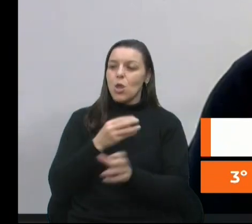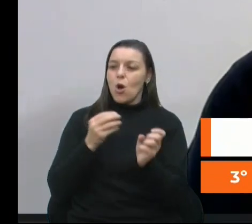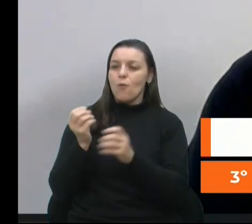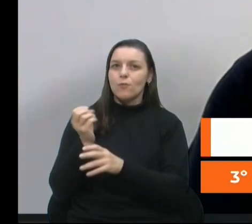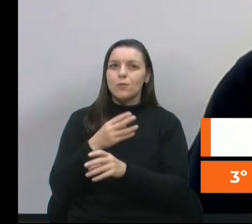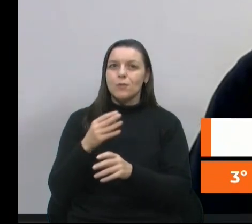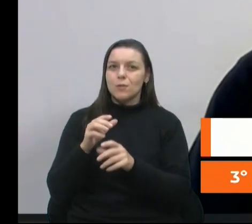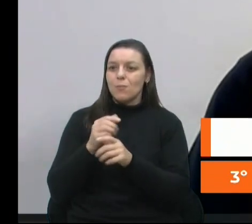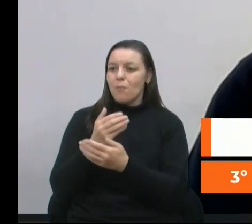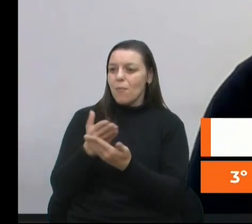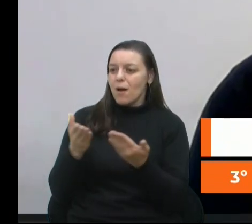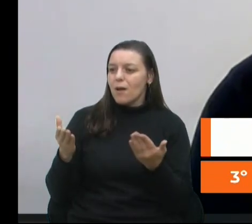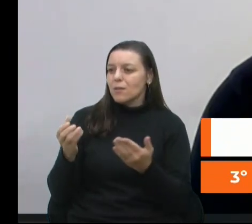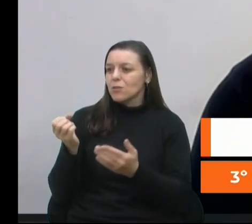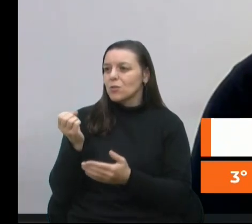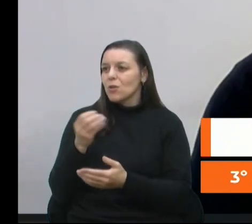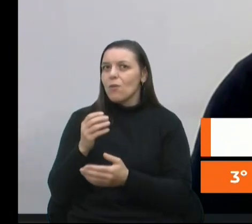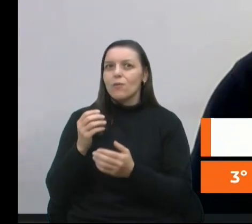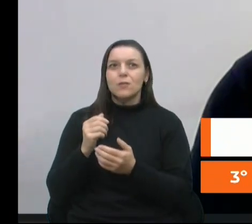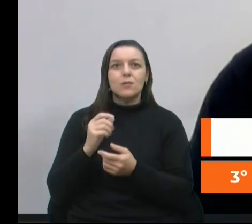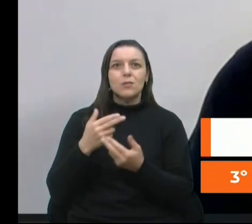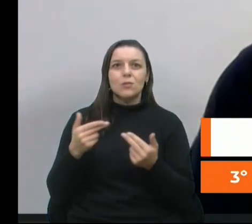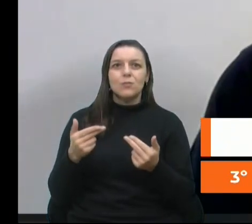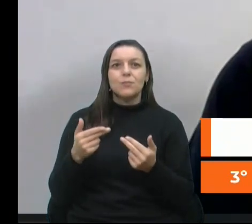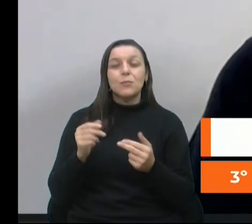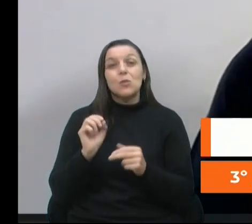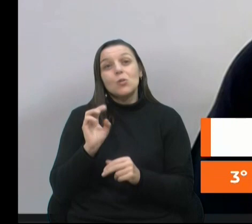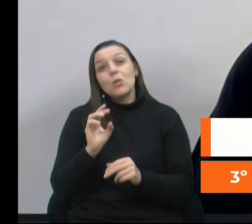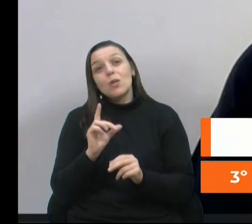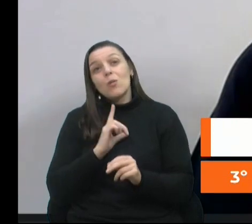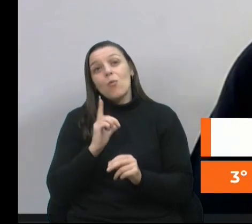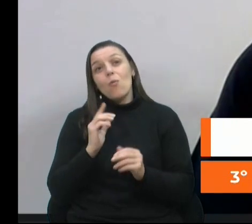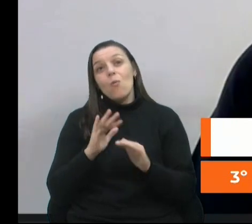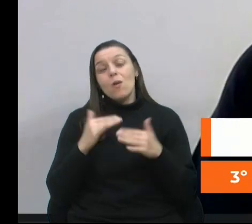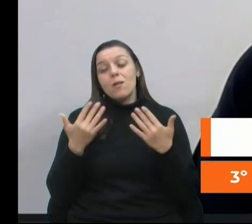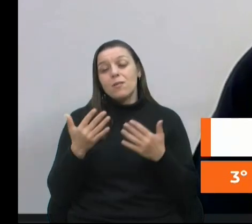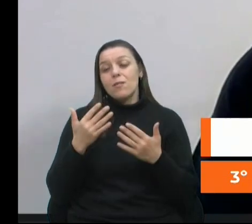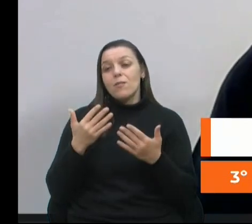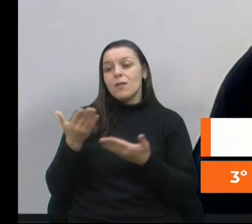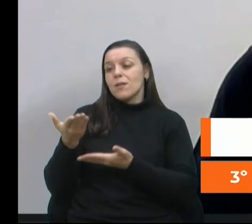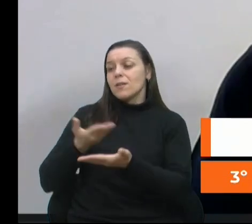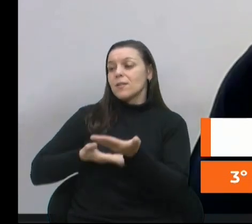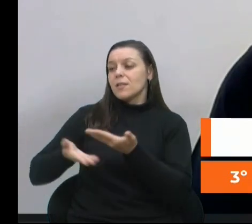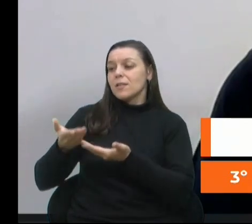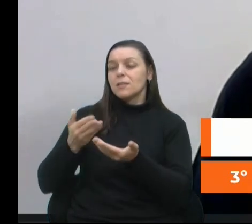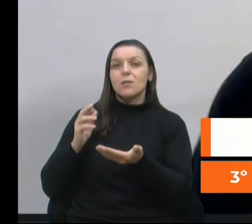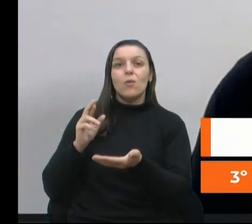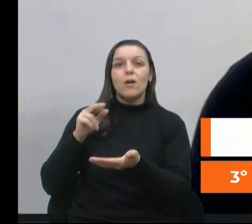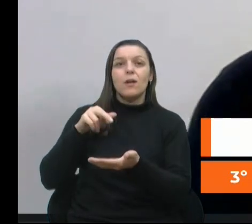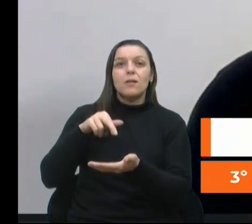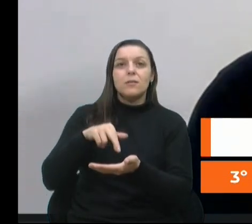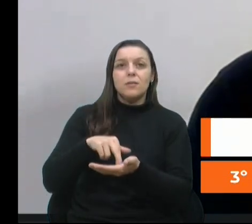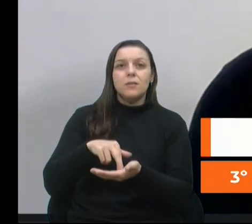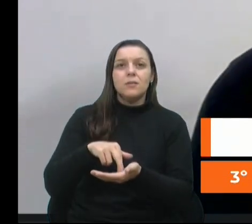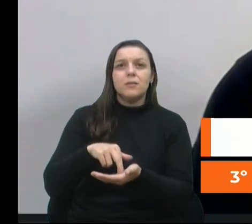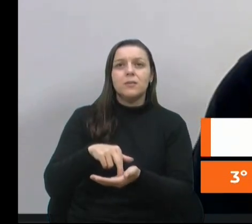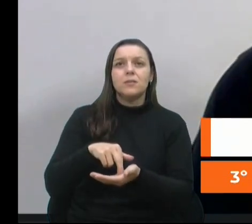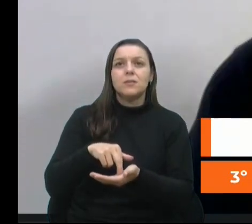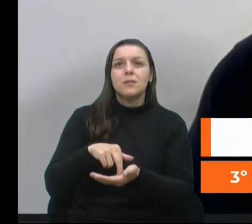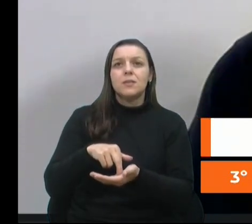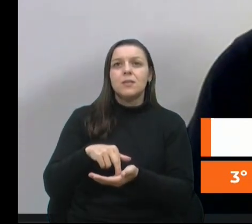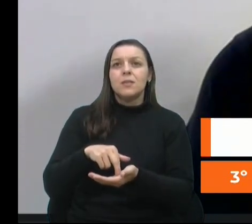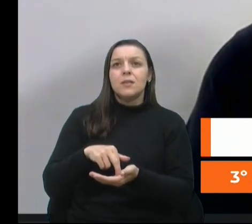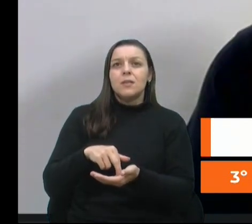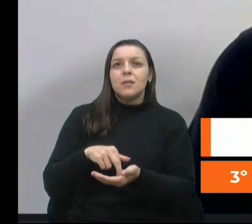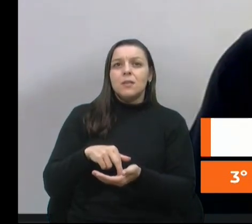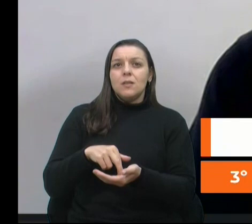espaços, novos ambientes e novas aventuras. Só que quando ele vai para a interação real, que ele também vai ter que passar,